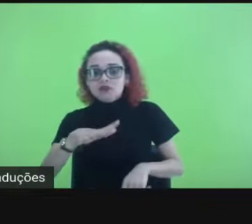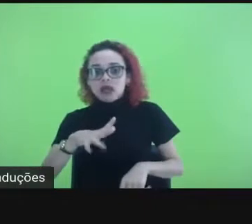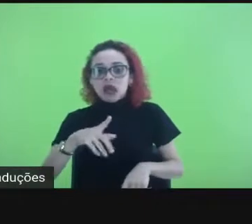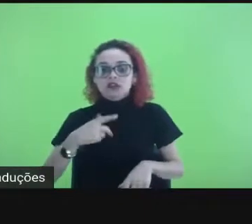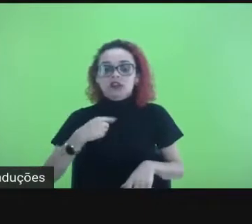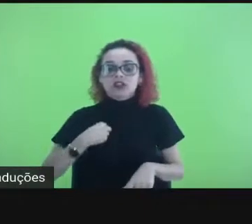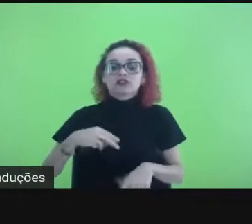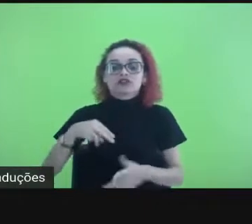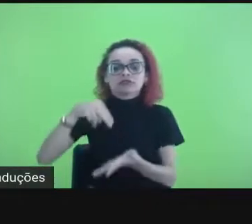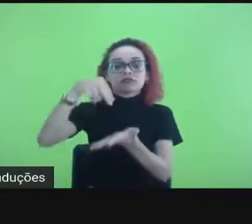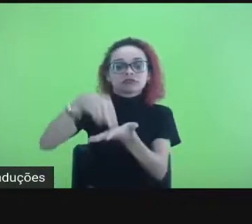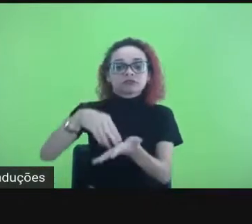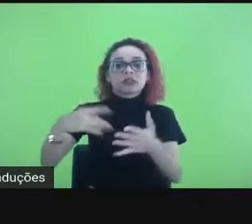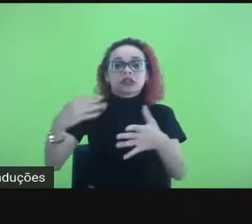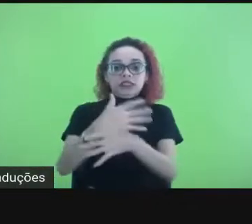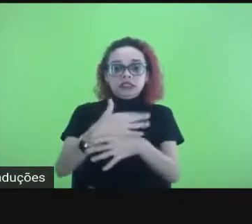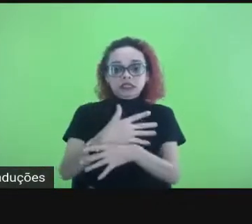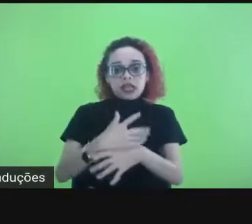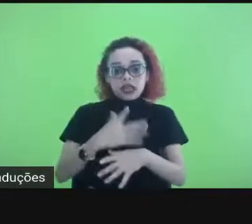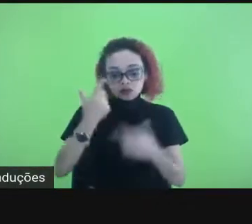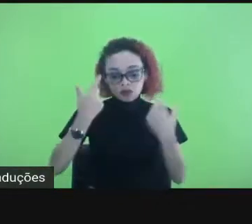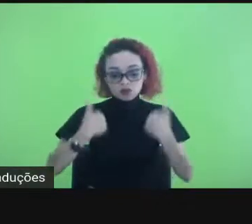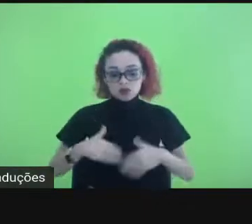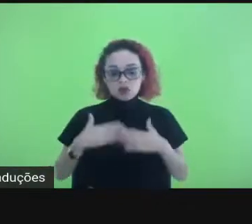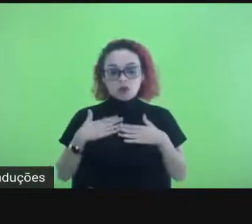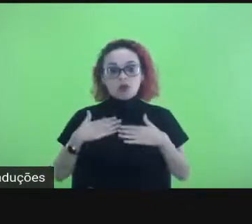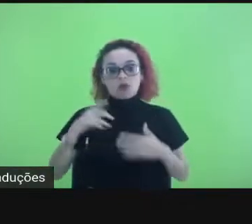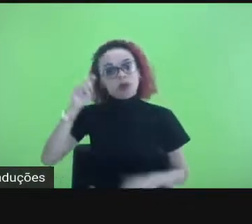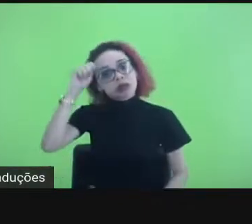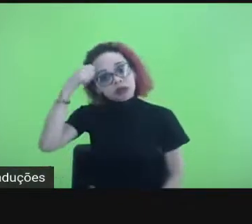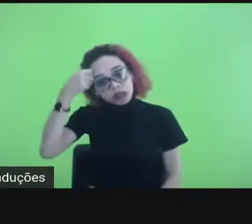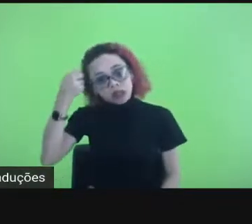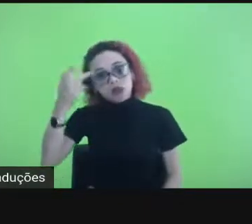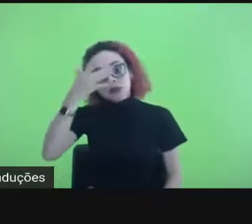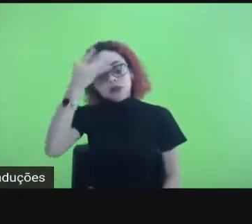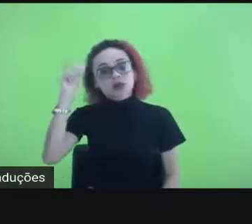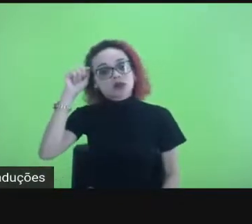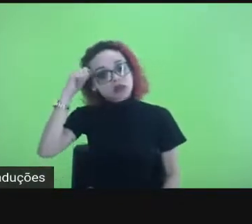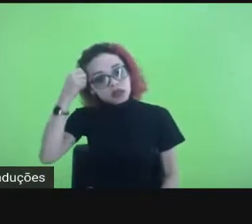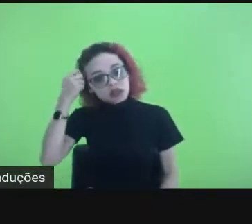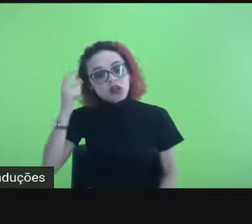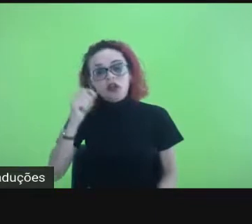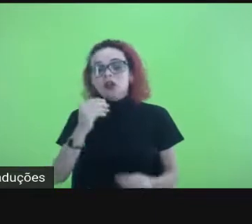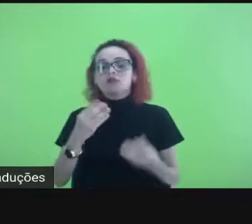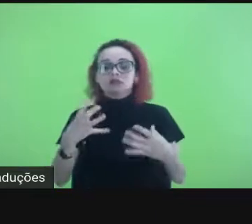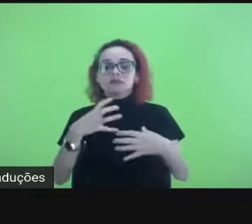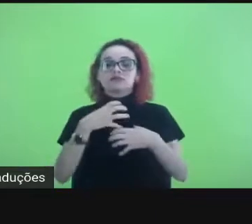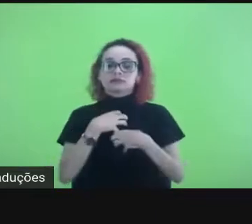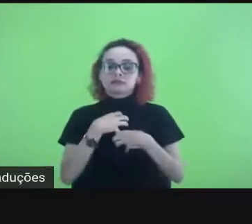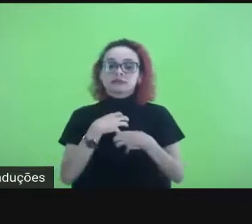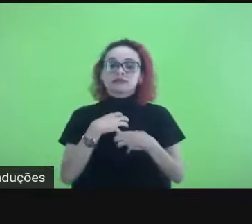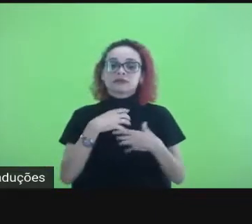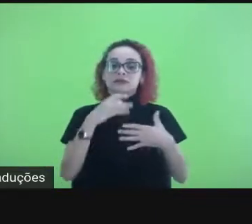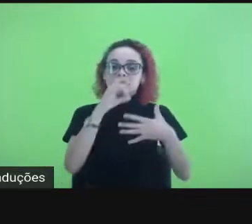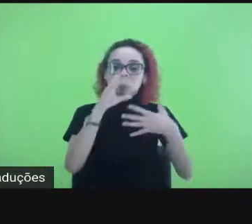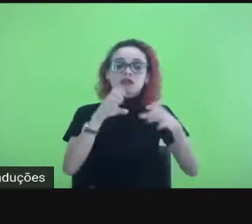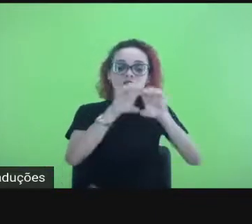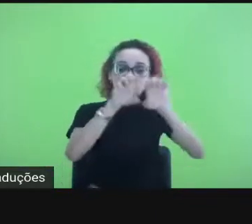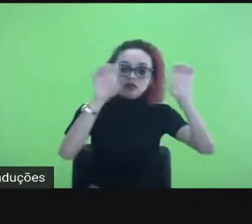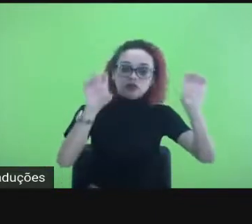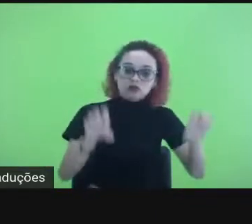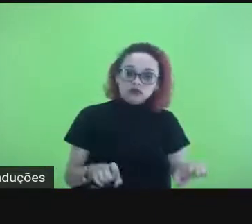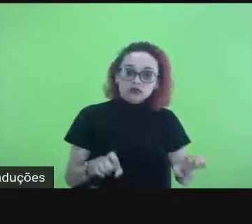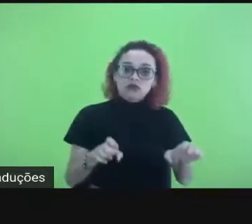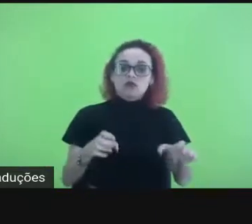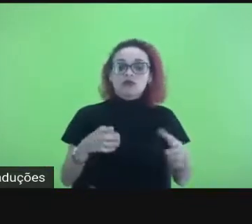cidade enquanto corpo negro, né? E o quanto nos afeta essa questão da infraestrutura ou da própria